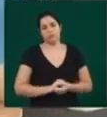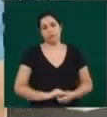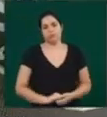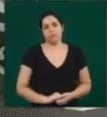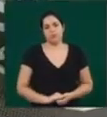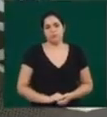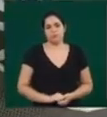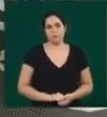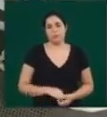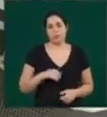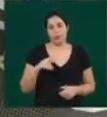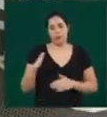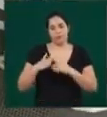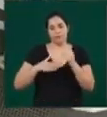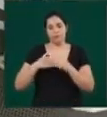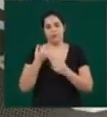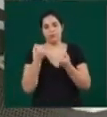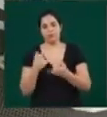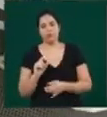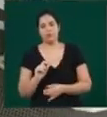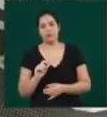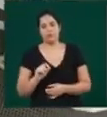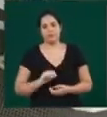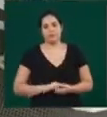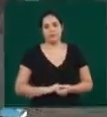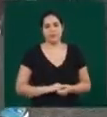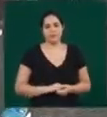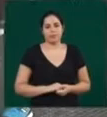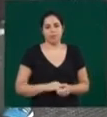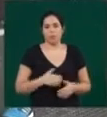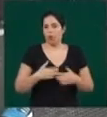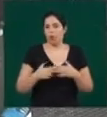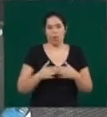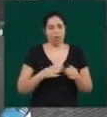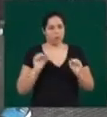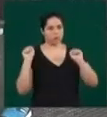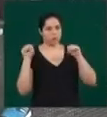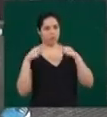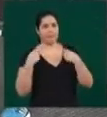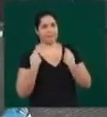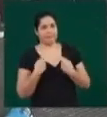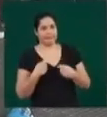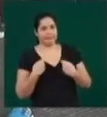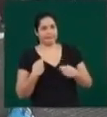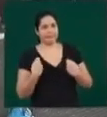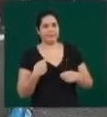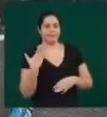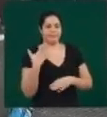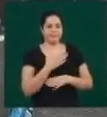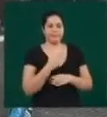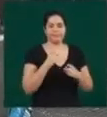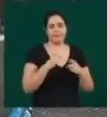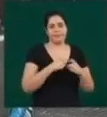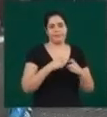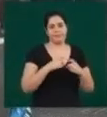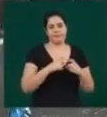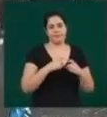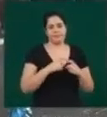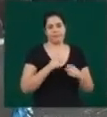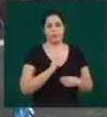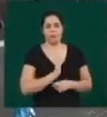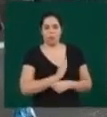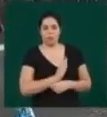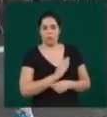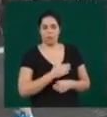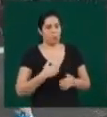físico, Bruno, explica que ao iniciar qualquer tipo de exercício físico, é importante passar por uma avaliação médica, principalmente